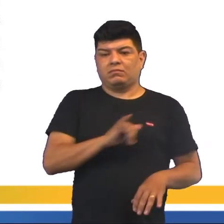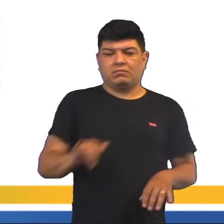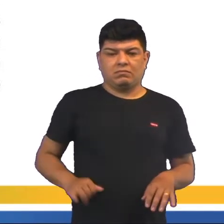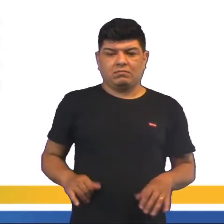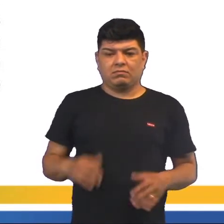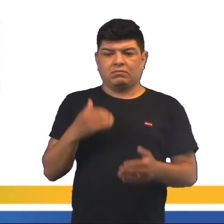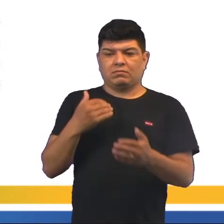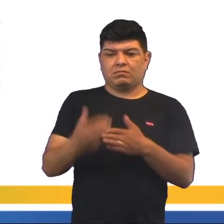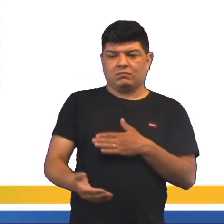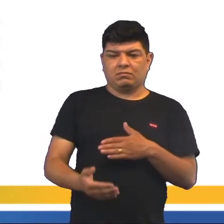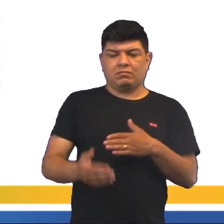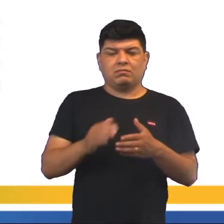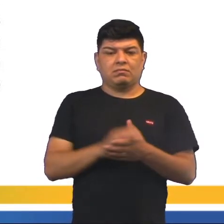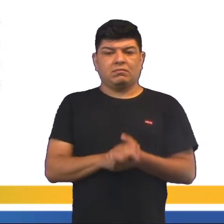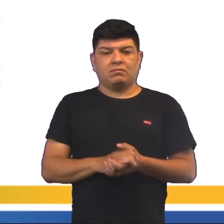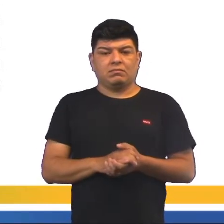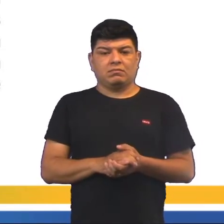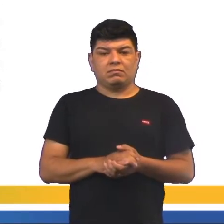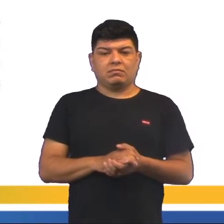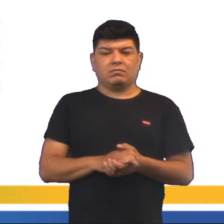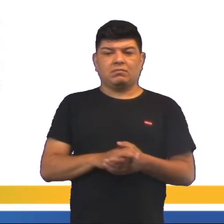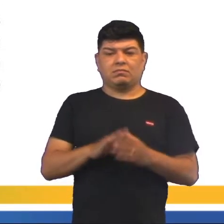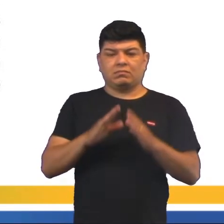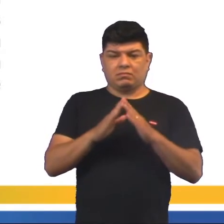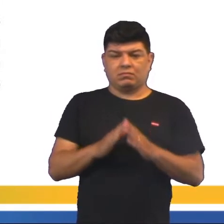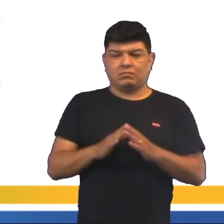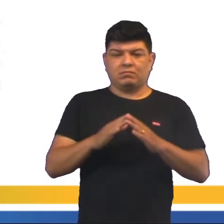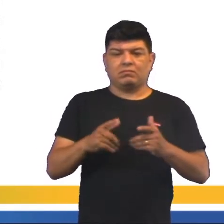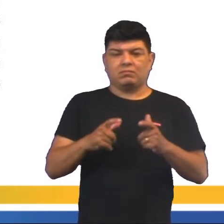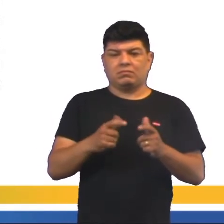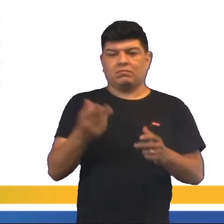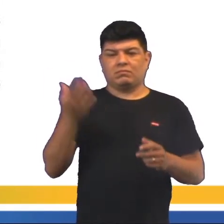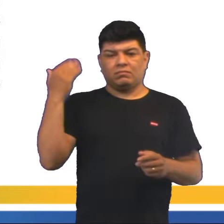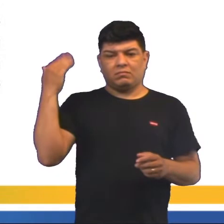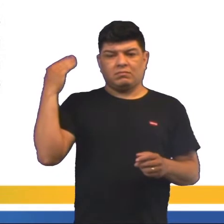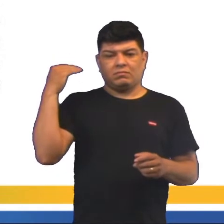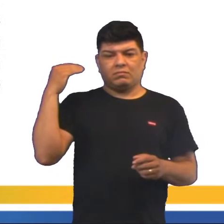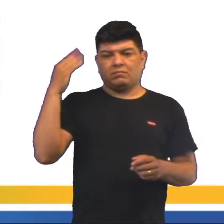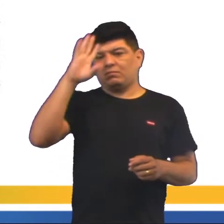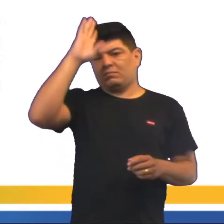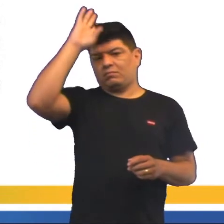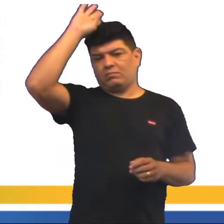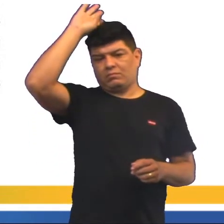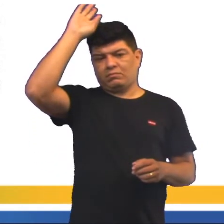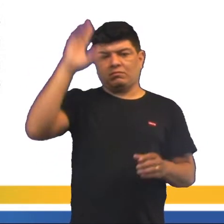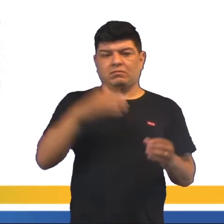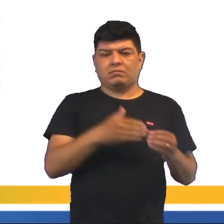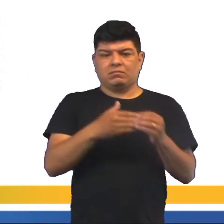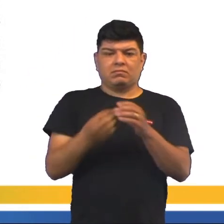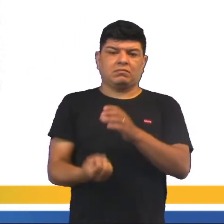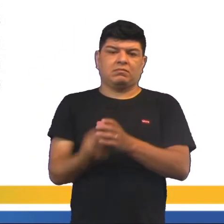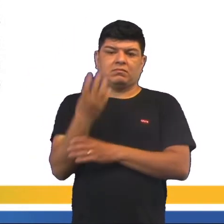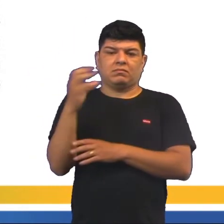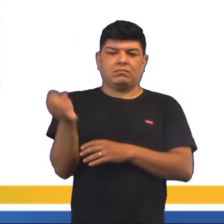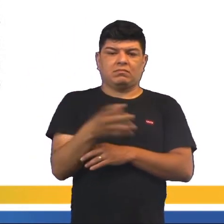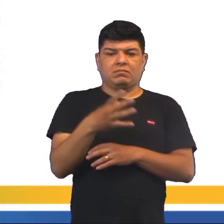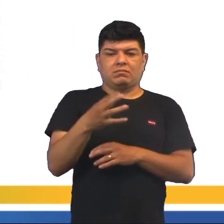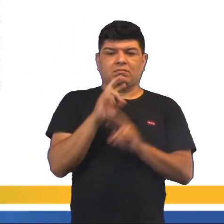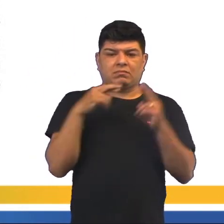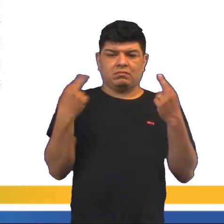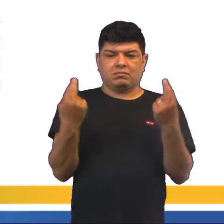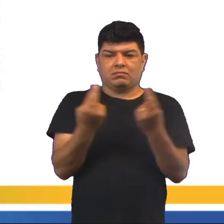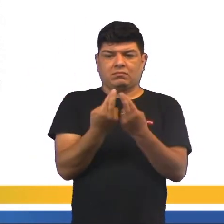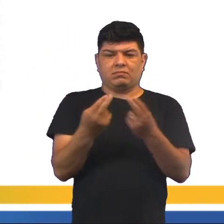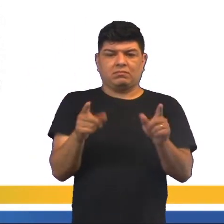O estabelecimento dos povos germânicos nas antigas terras romanas levou ao surgimento de novos reis, né,